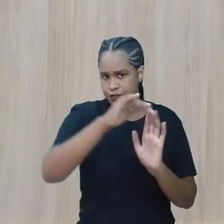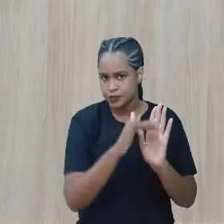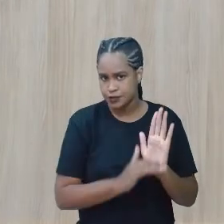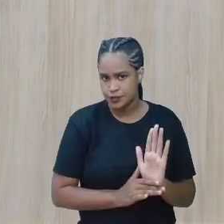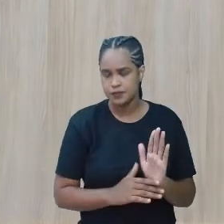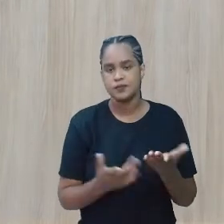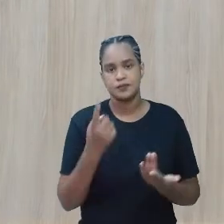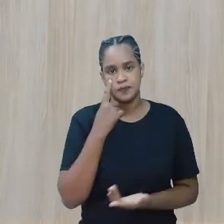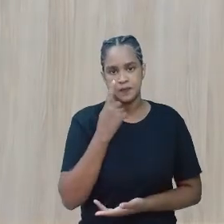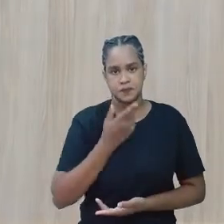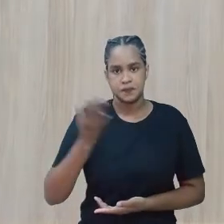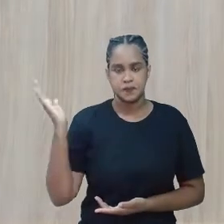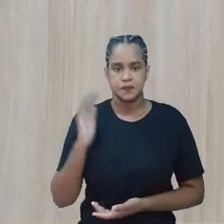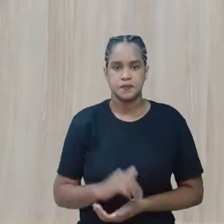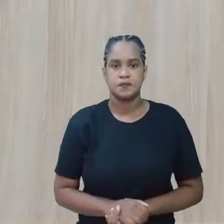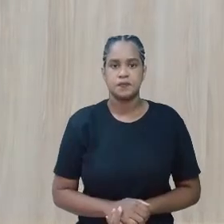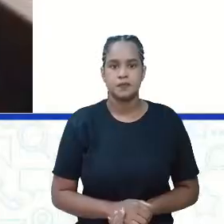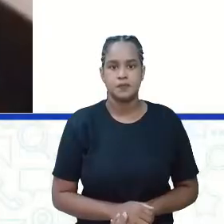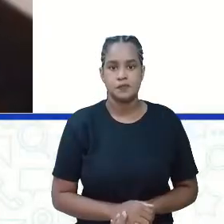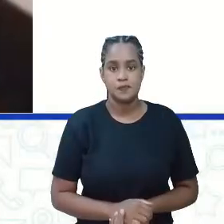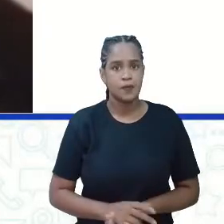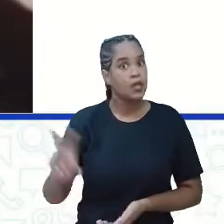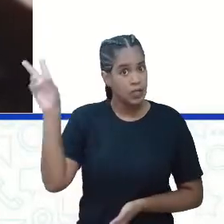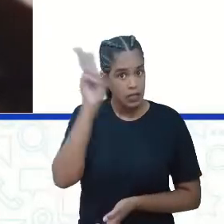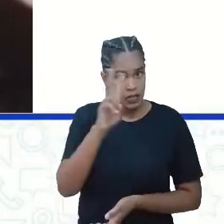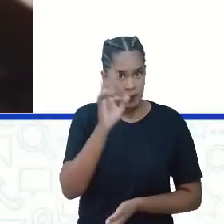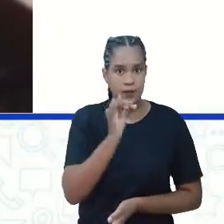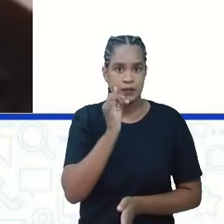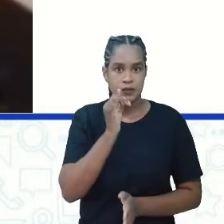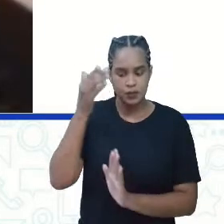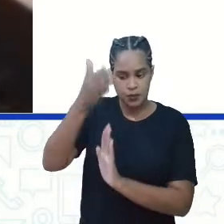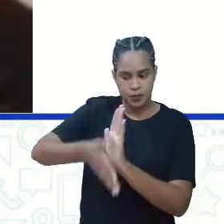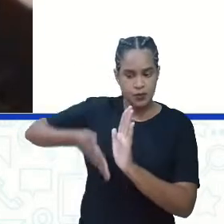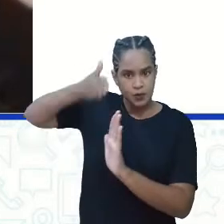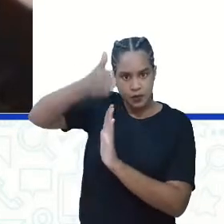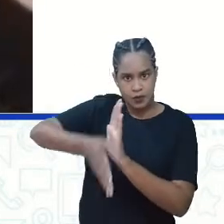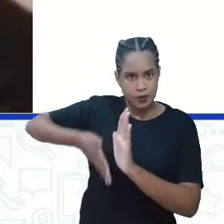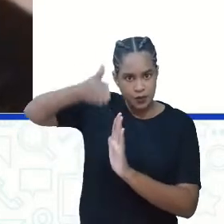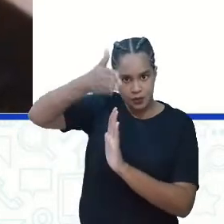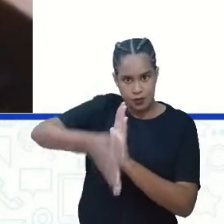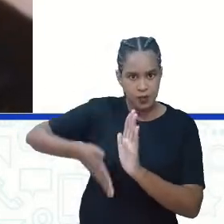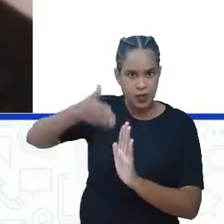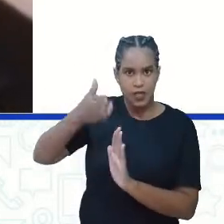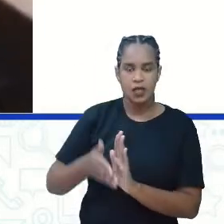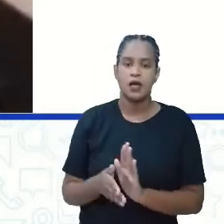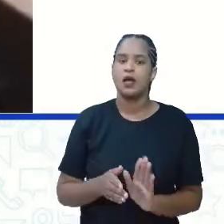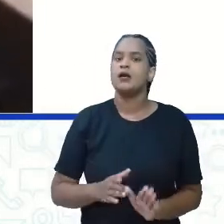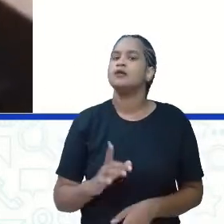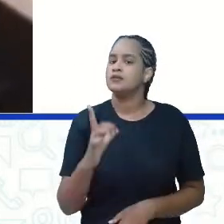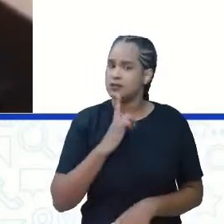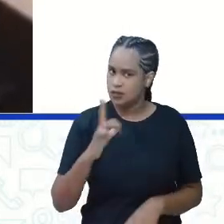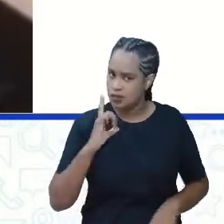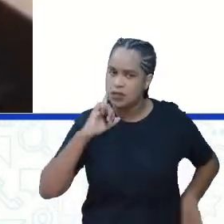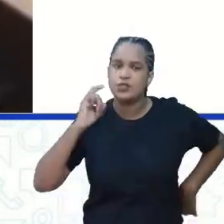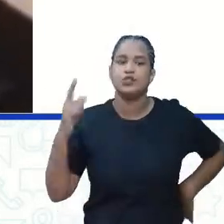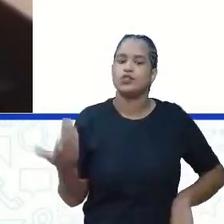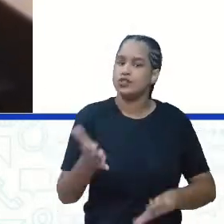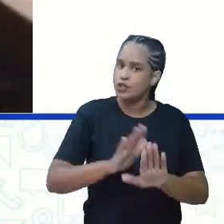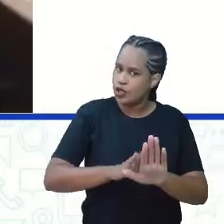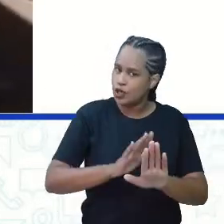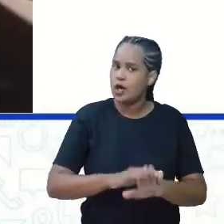aqui comigo, ó. Lembra do exemplo que eu coloquei aí, do barulhinho? O Billy disse que não estava aparecendo, mas tá, dá para escutar